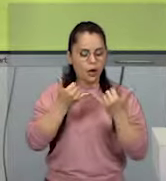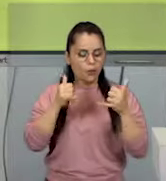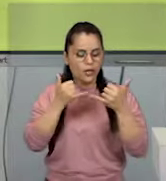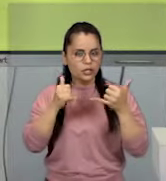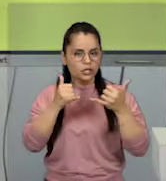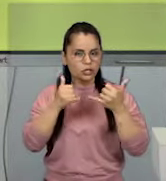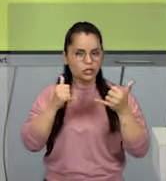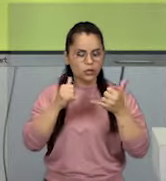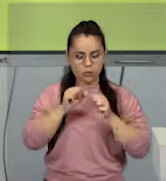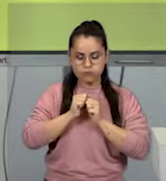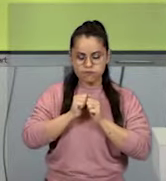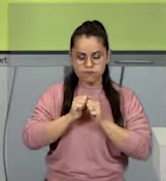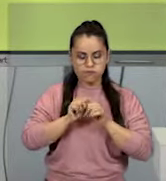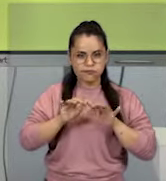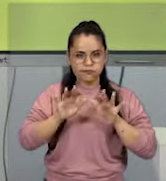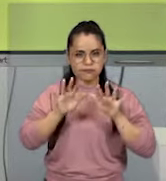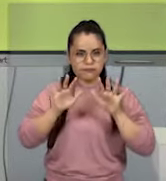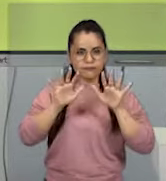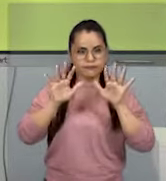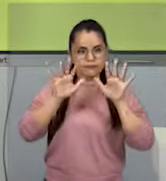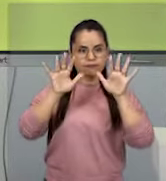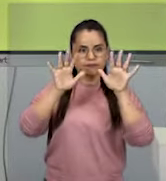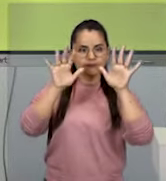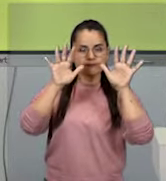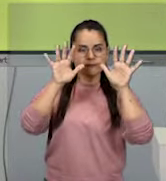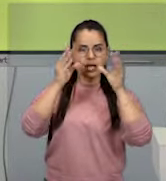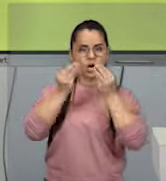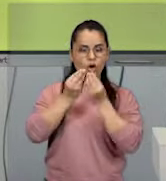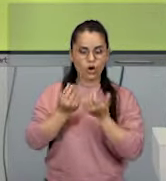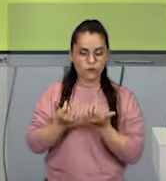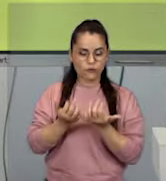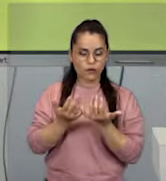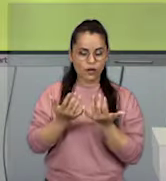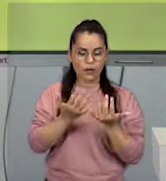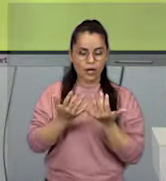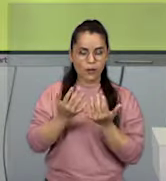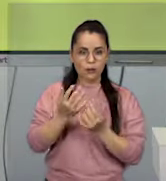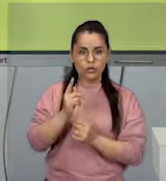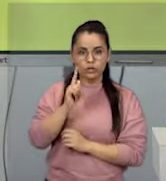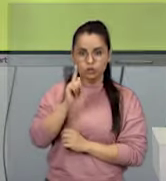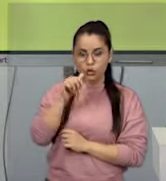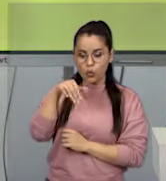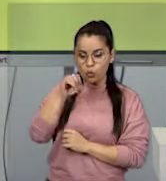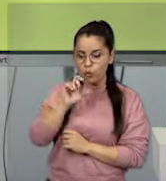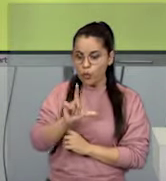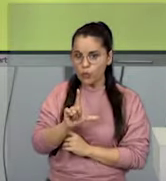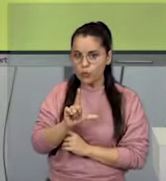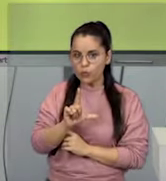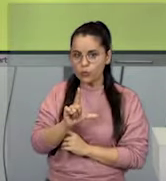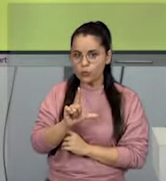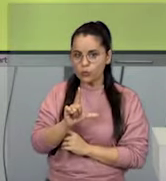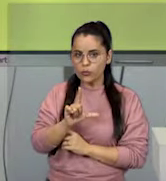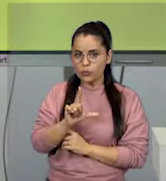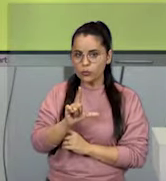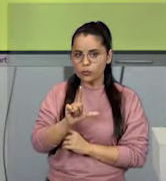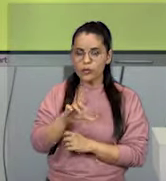liberada e na queima de 1 mol daquela substância